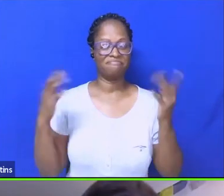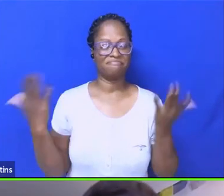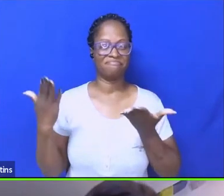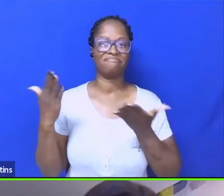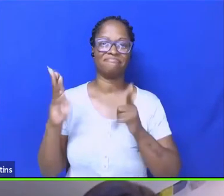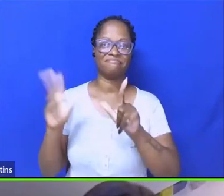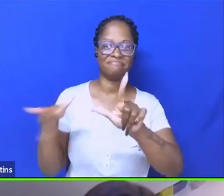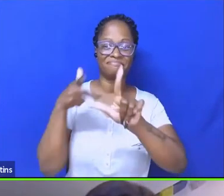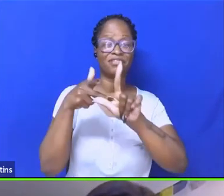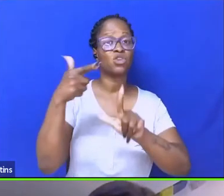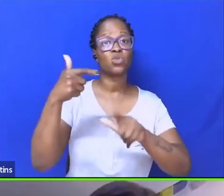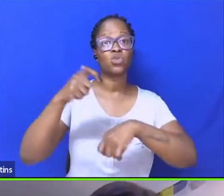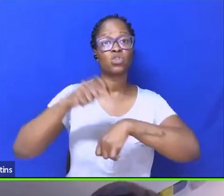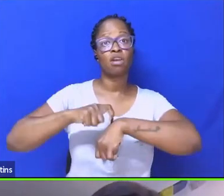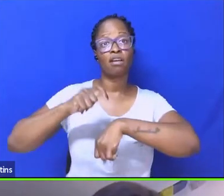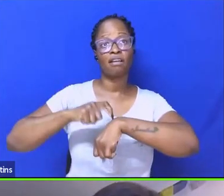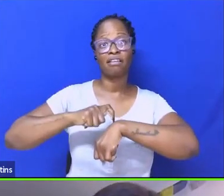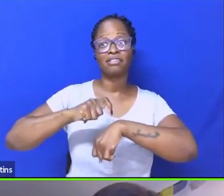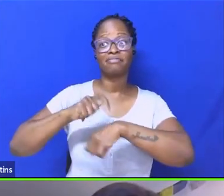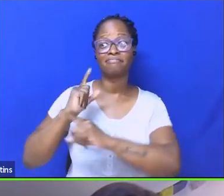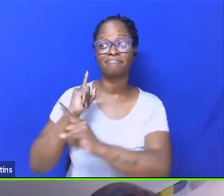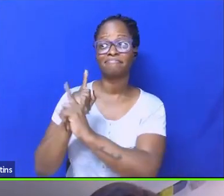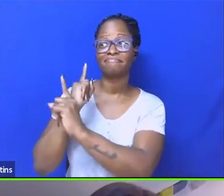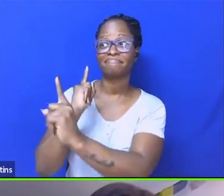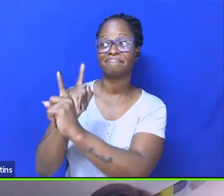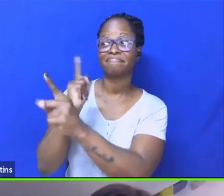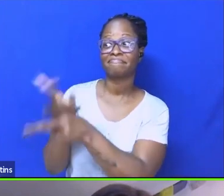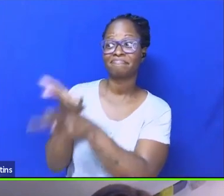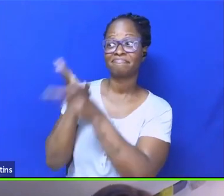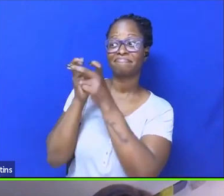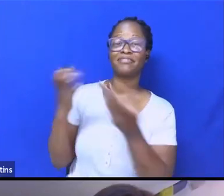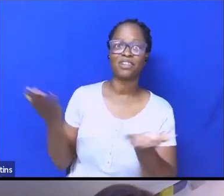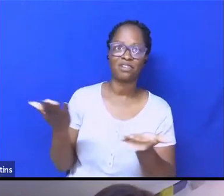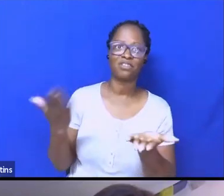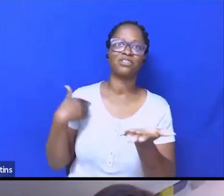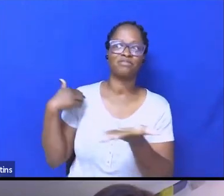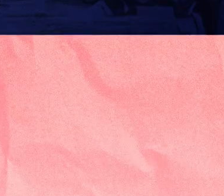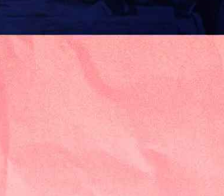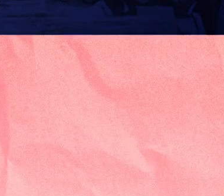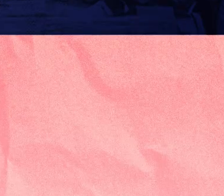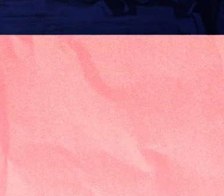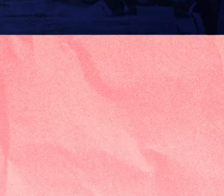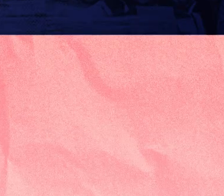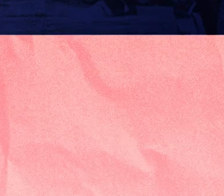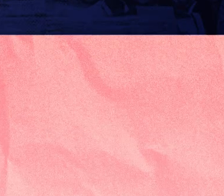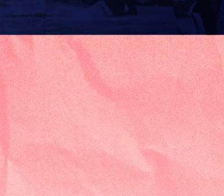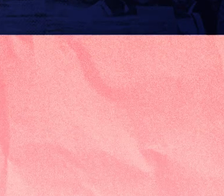estes muito bem boa noite boa noite boa noite Obrigado.